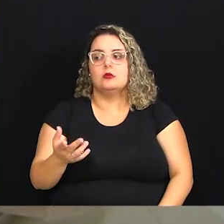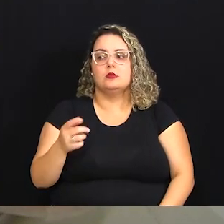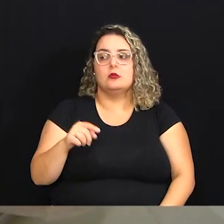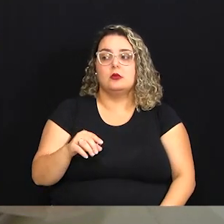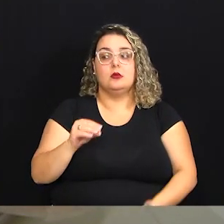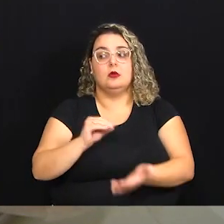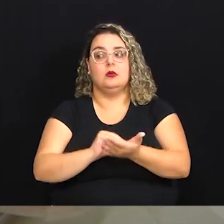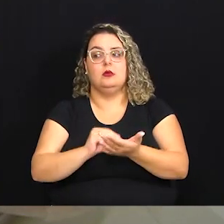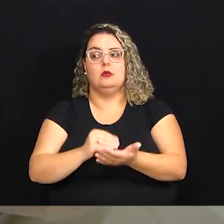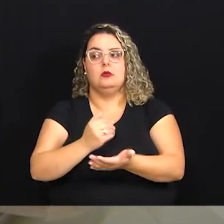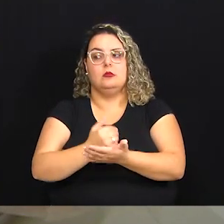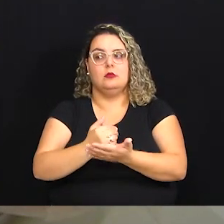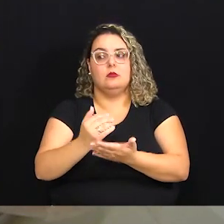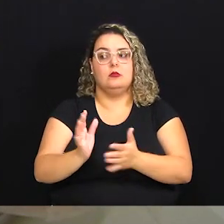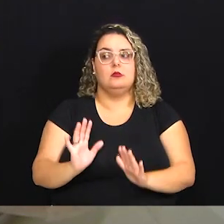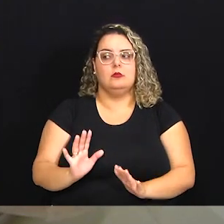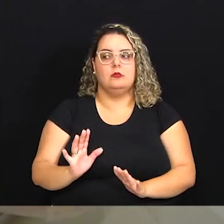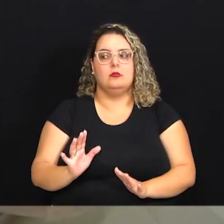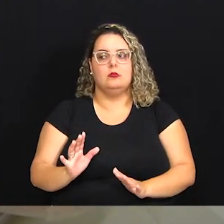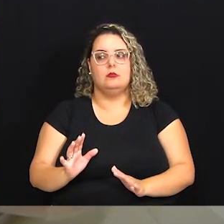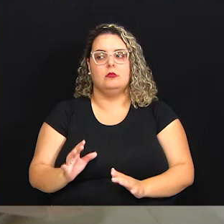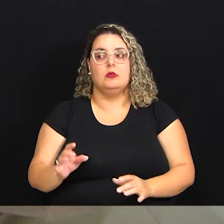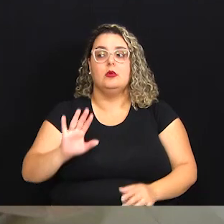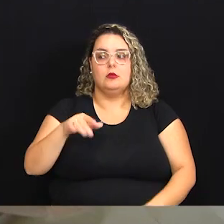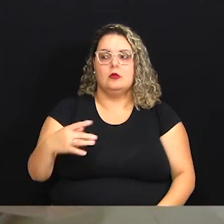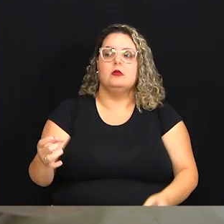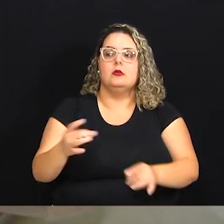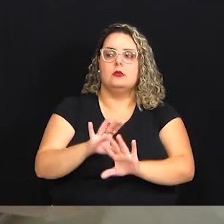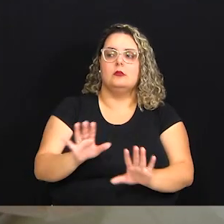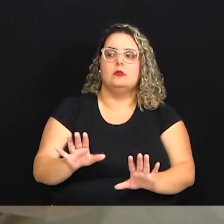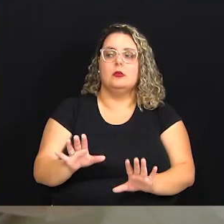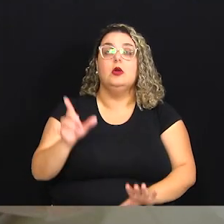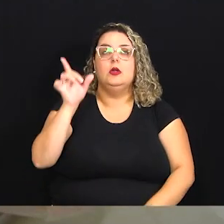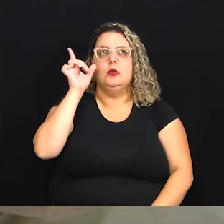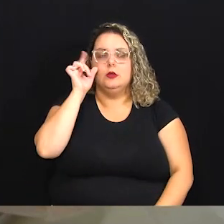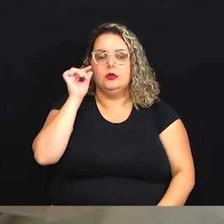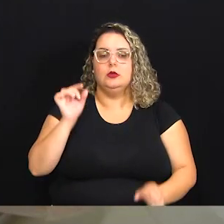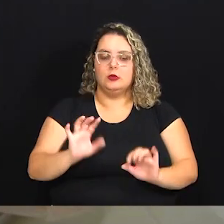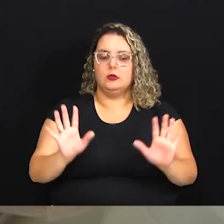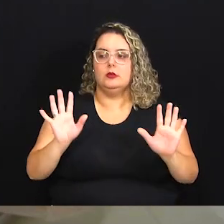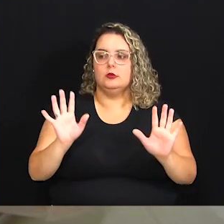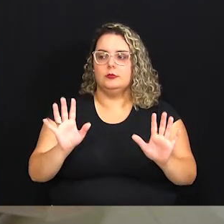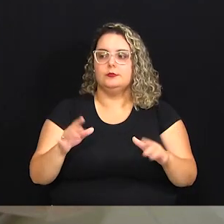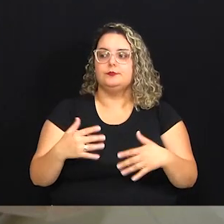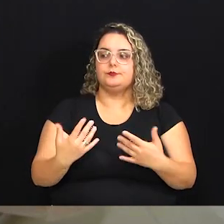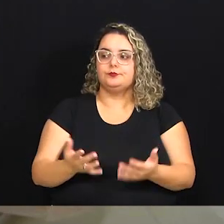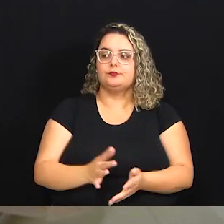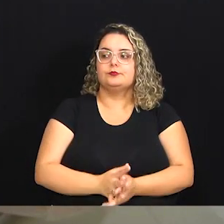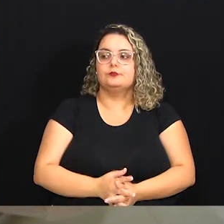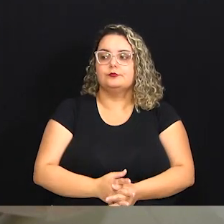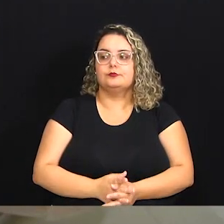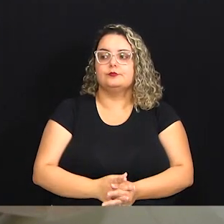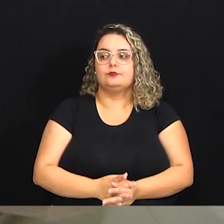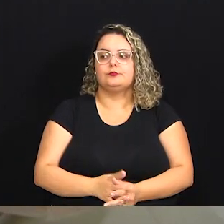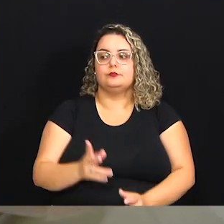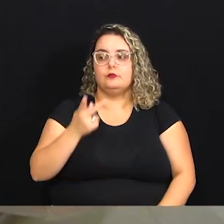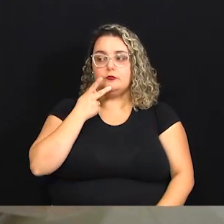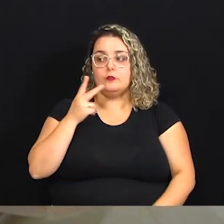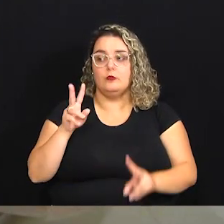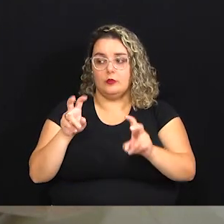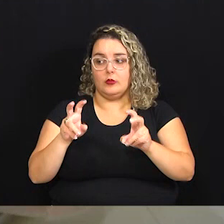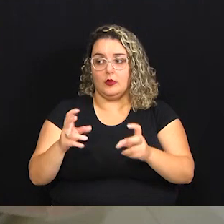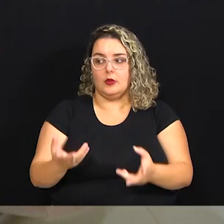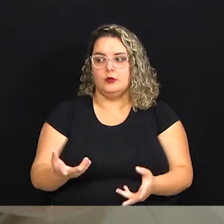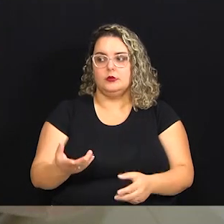fico, ainda falta essa parcela, falta essa... Quando encerrar, a gente fica, me livrei dessa daqui, né? E falando sobre